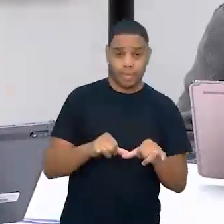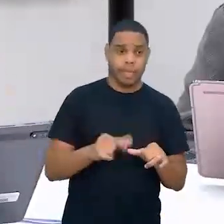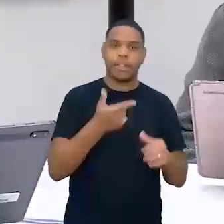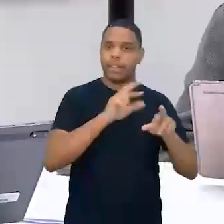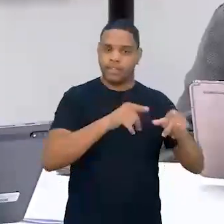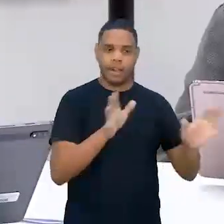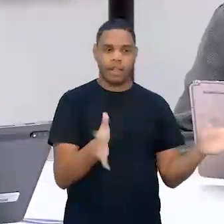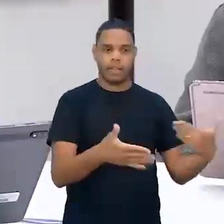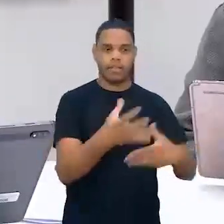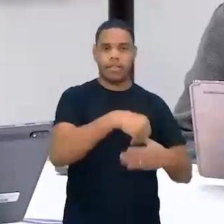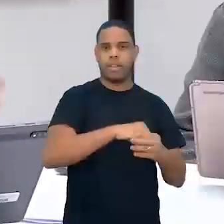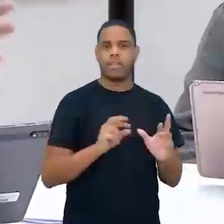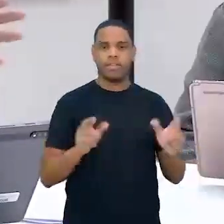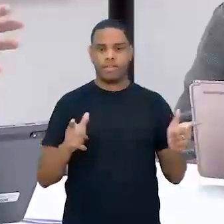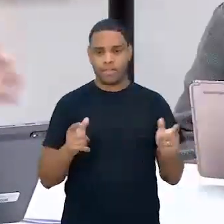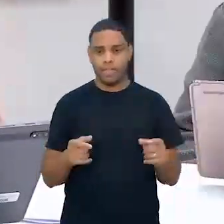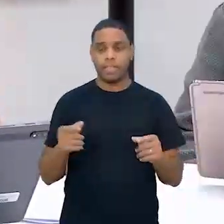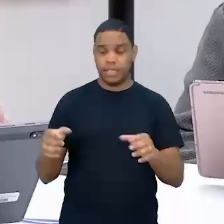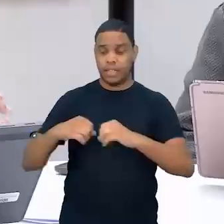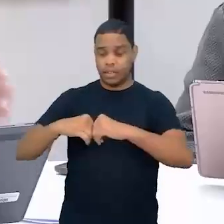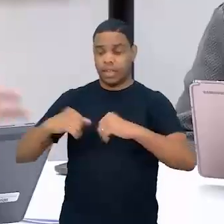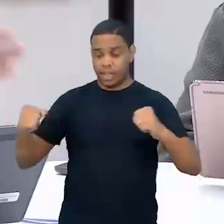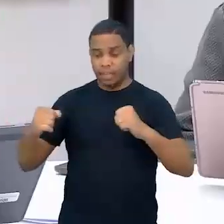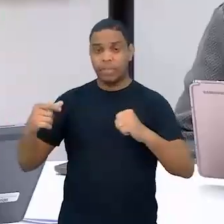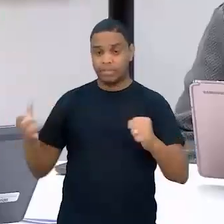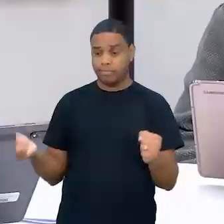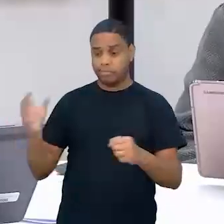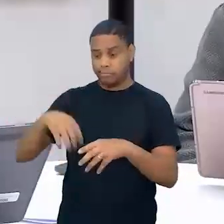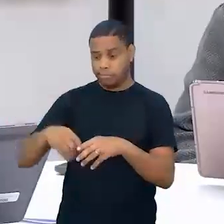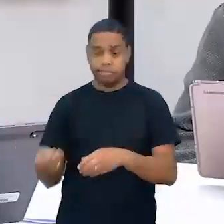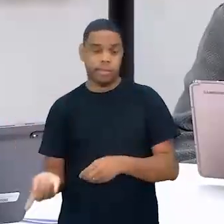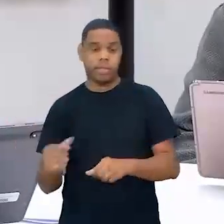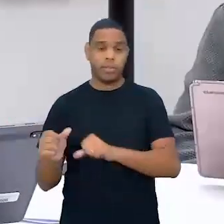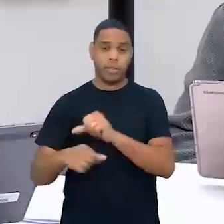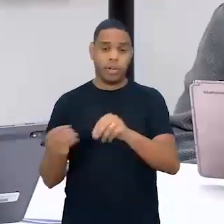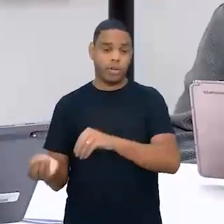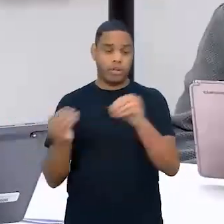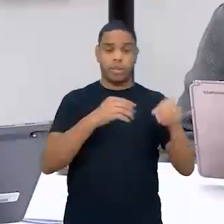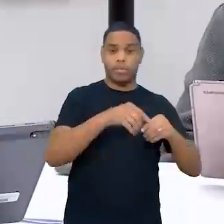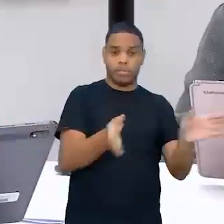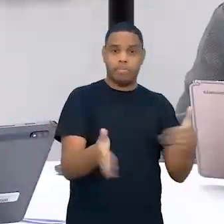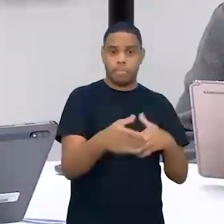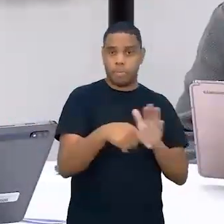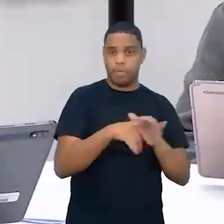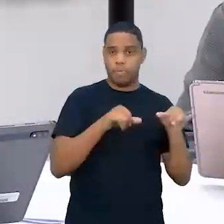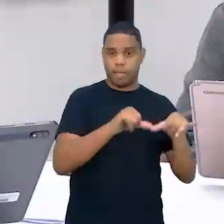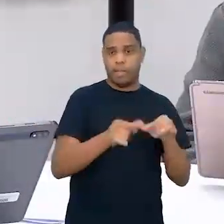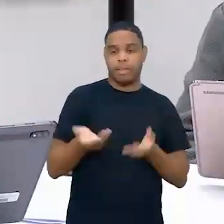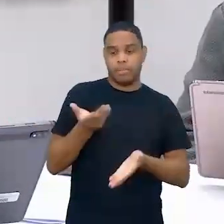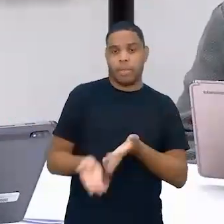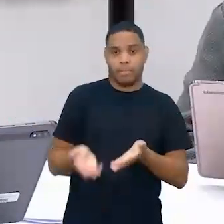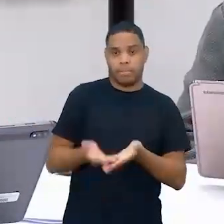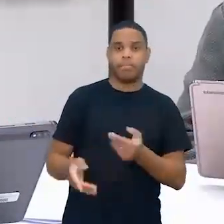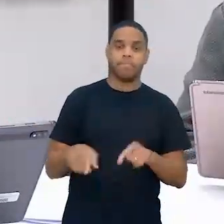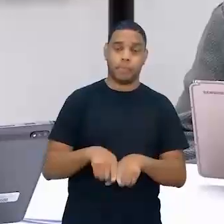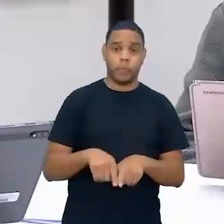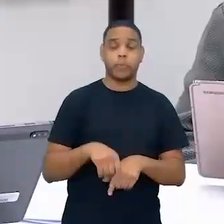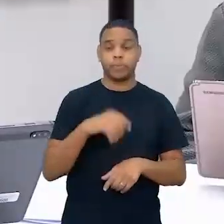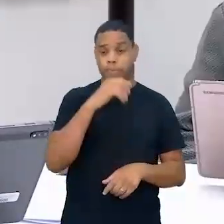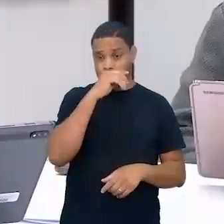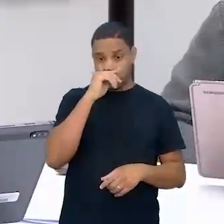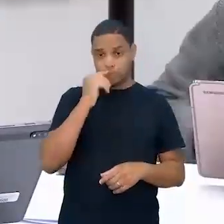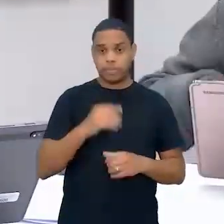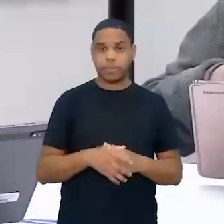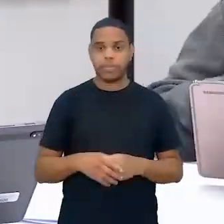outro padrão de embalagem. Então, só de tirar da caixa do fazendeiro e botar na caixa do supermercado, você já tem uma perda muito grande. Então, a